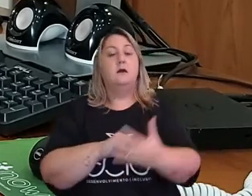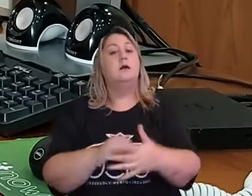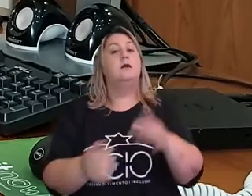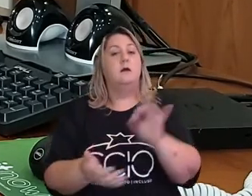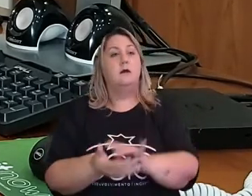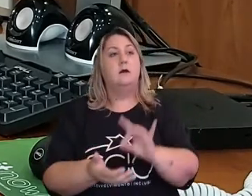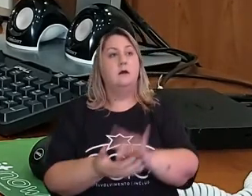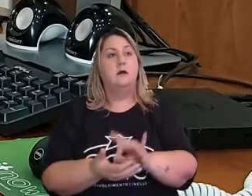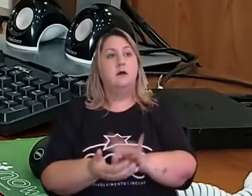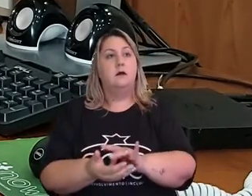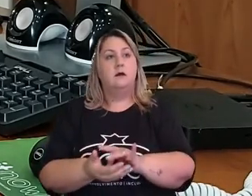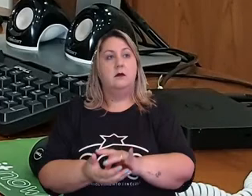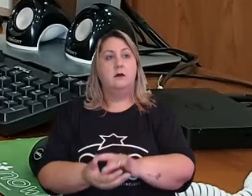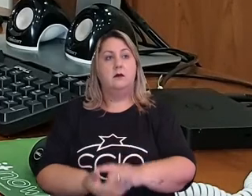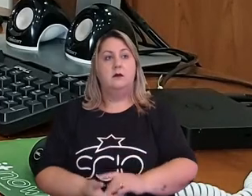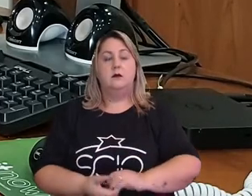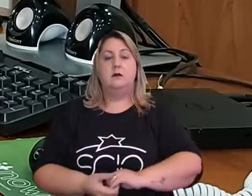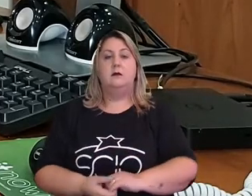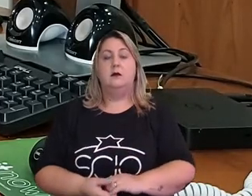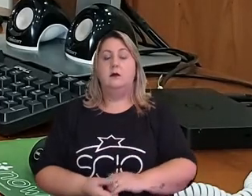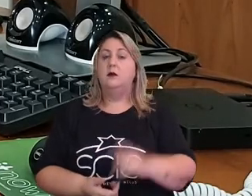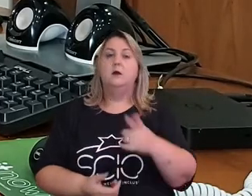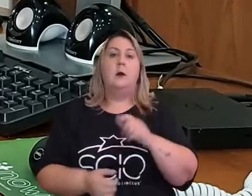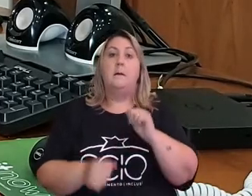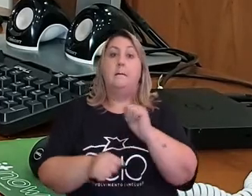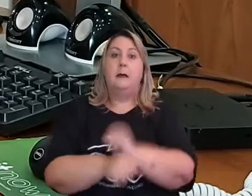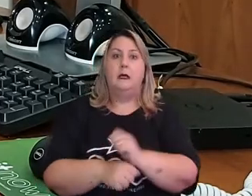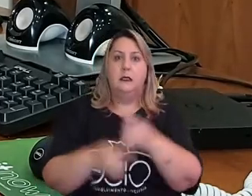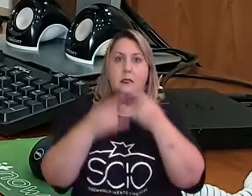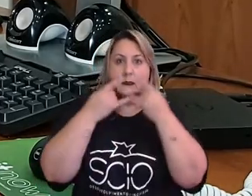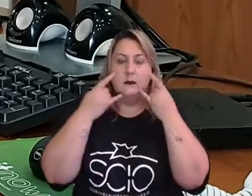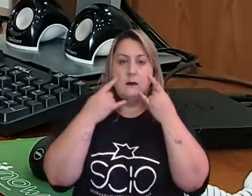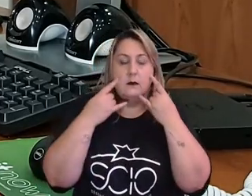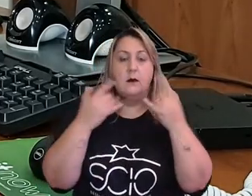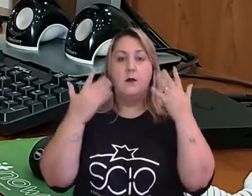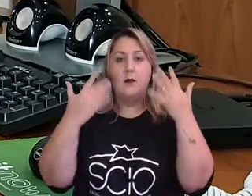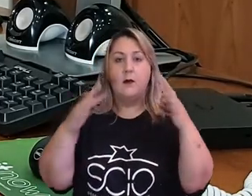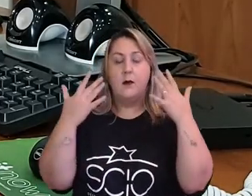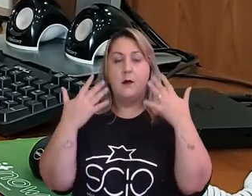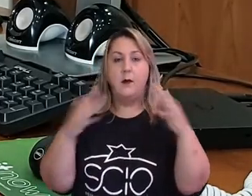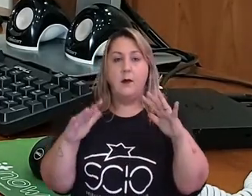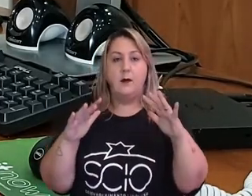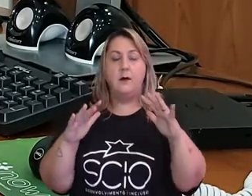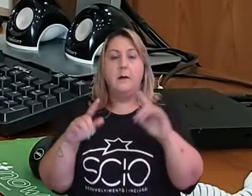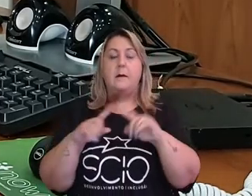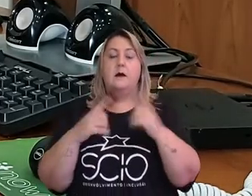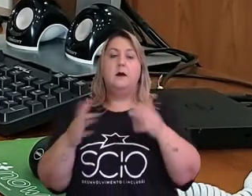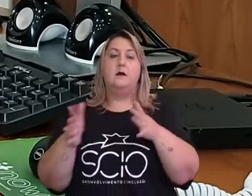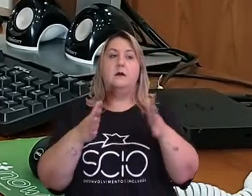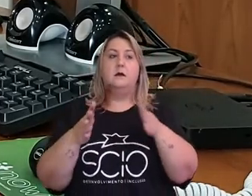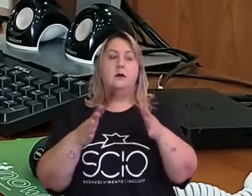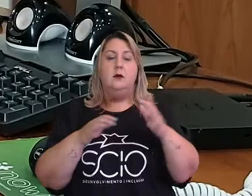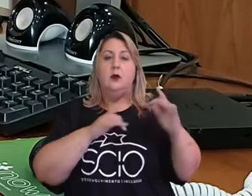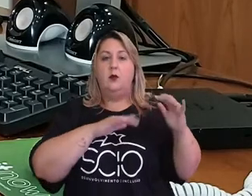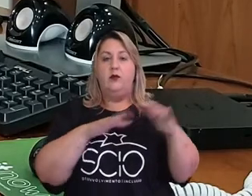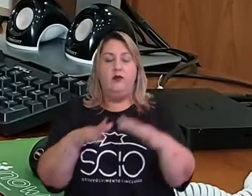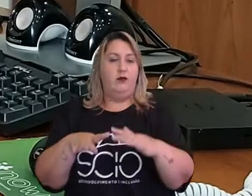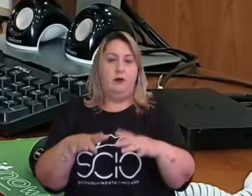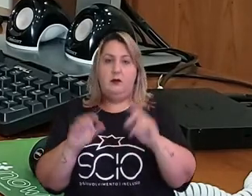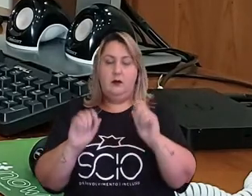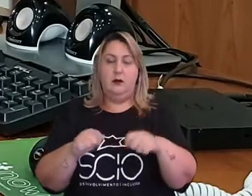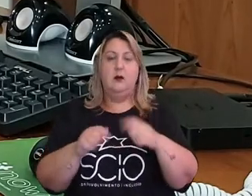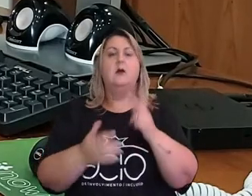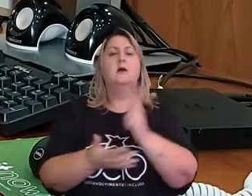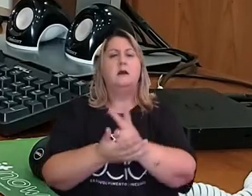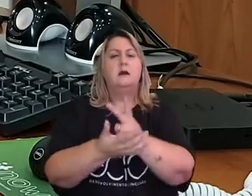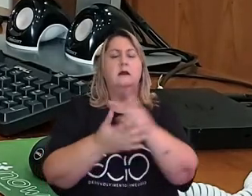ela pega a pessoa errada, é muito ruim. Então, não relaxem. Vamos celebrar, mas não é momento de se aglomerar. Né? Mantenham a